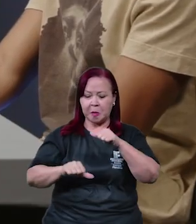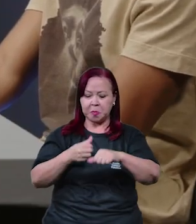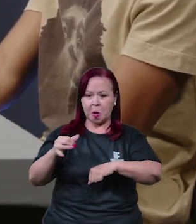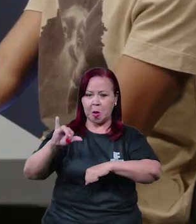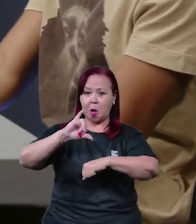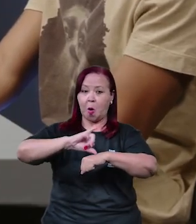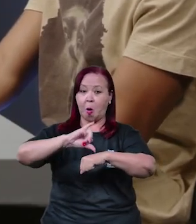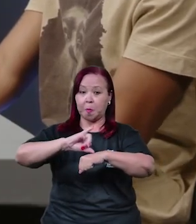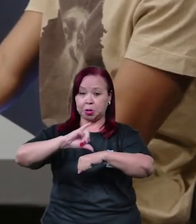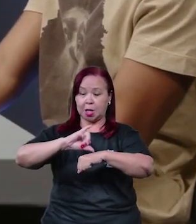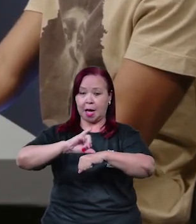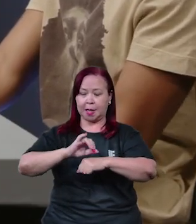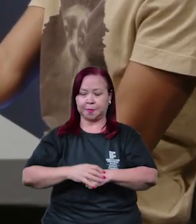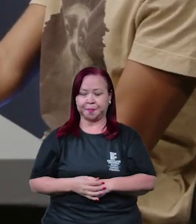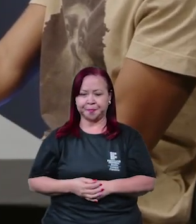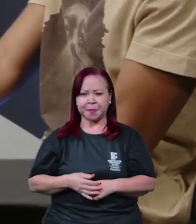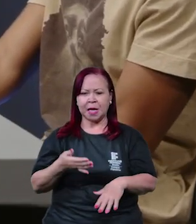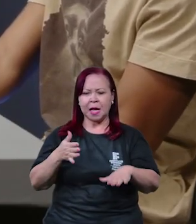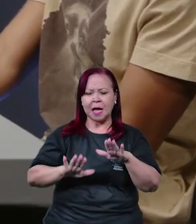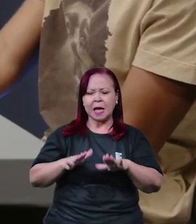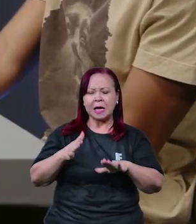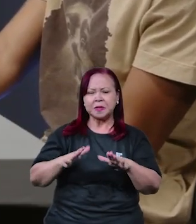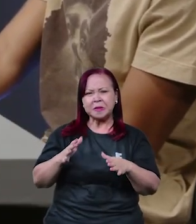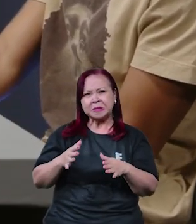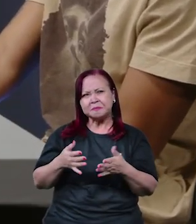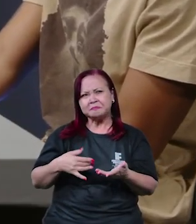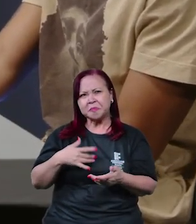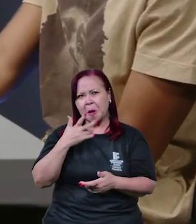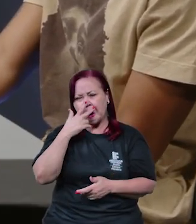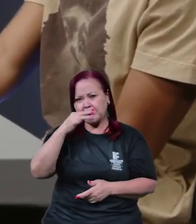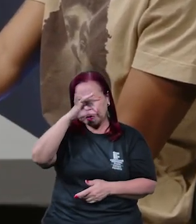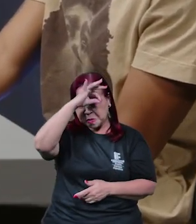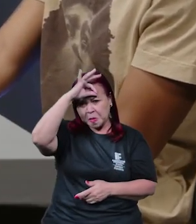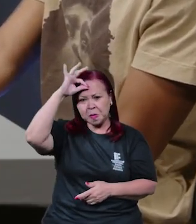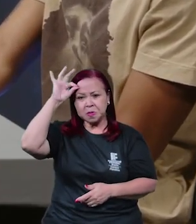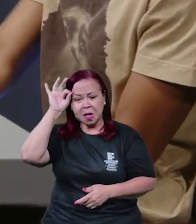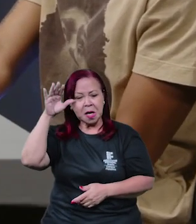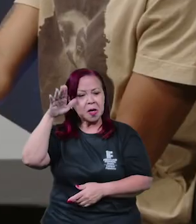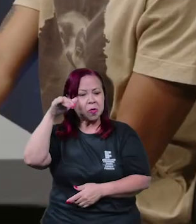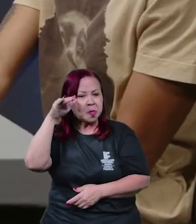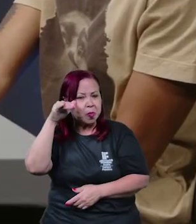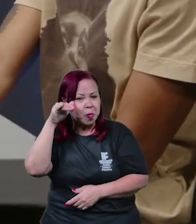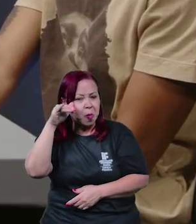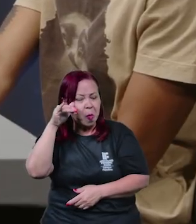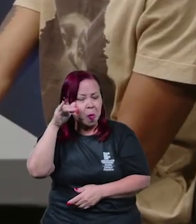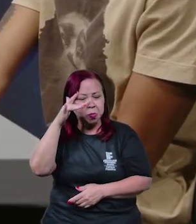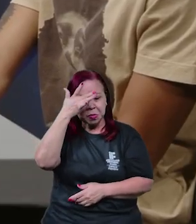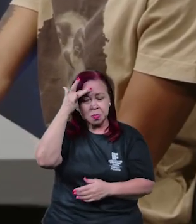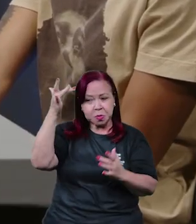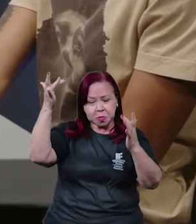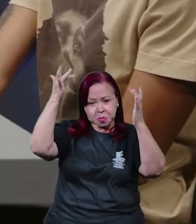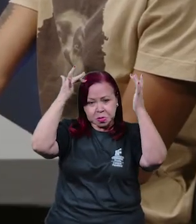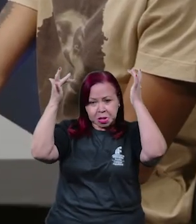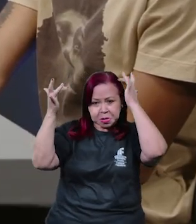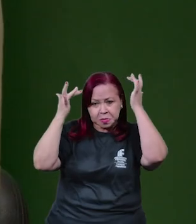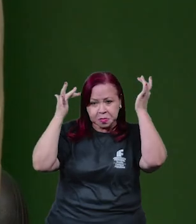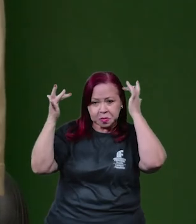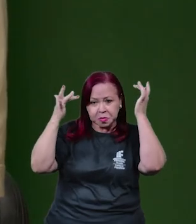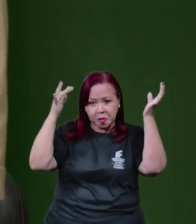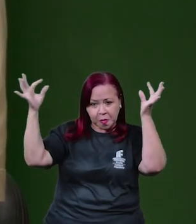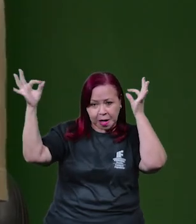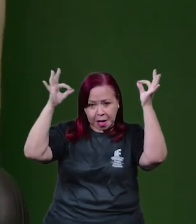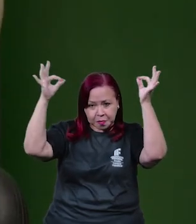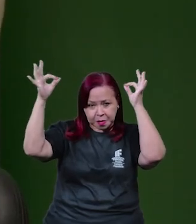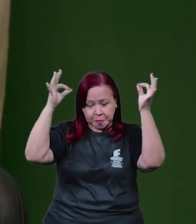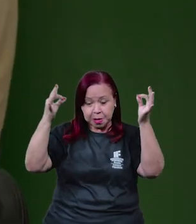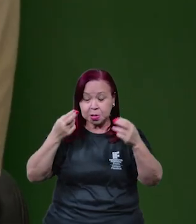objetificando. E às vezes vem num lugar até inocente, assim, de curiosidade mesmo, né? Porque um dos